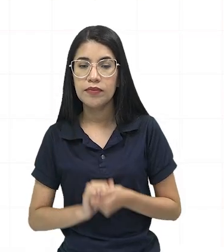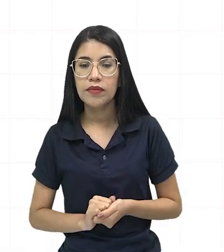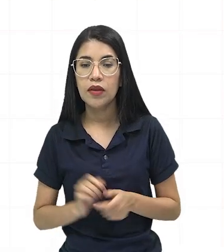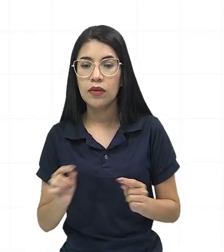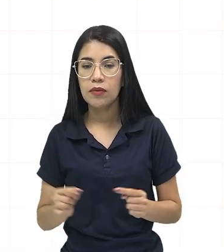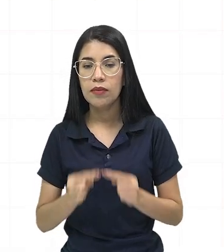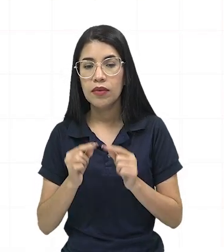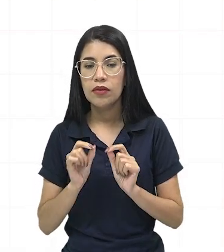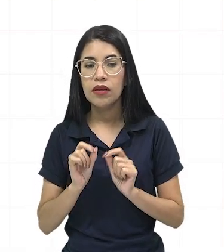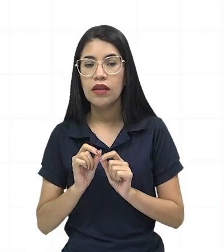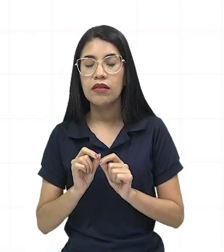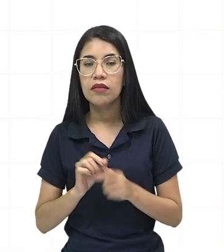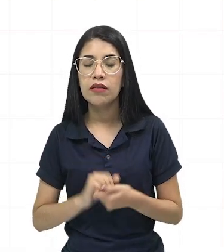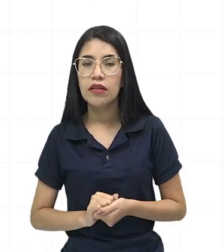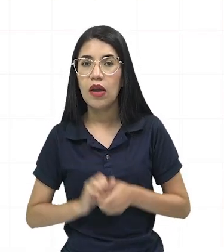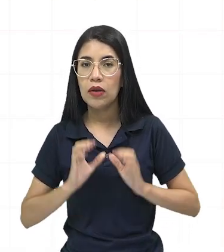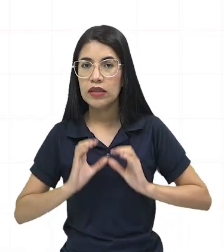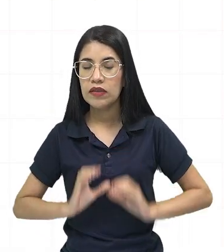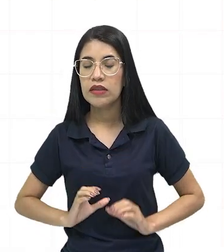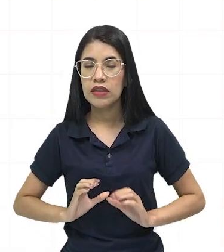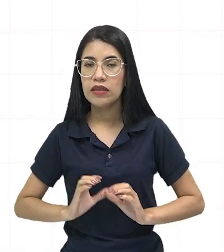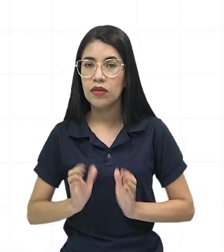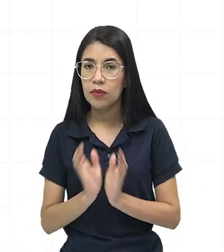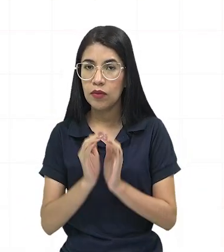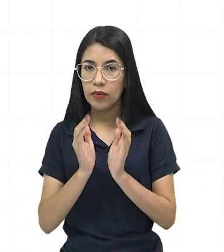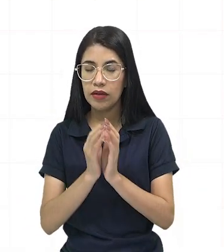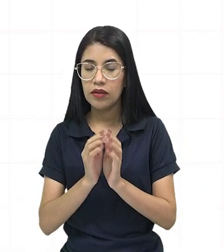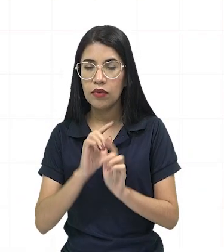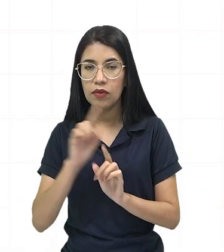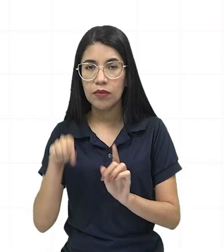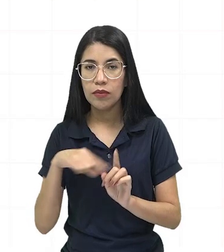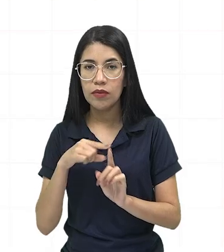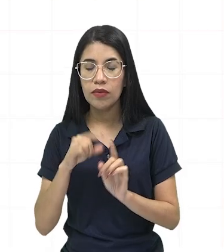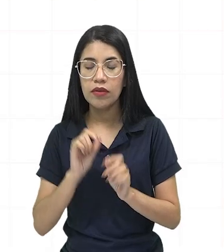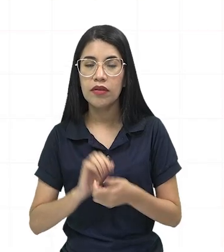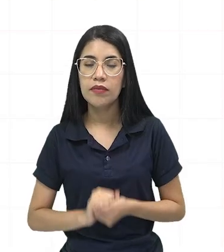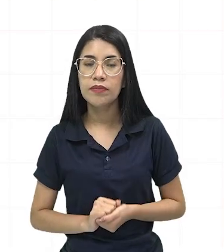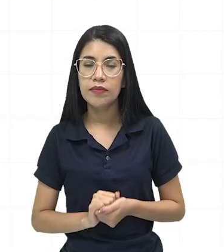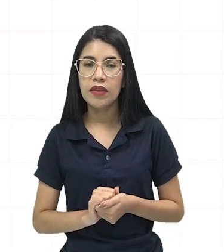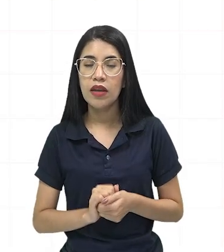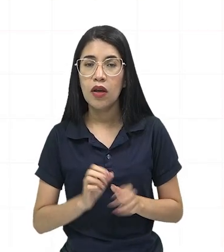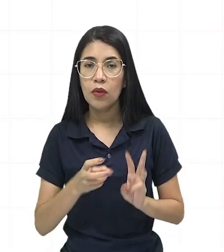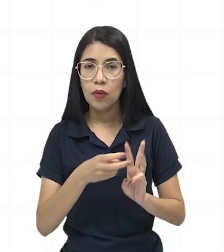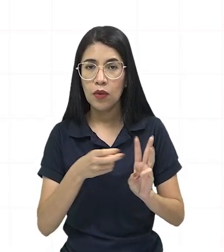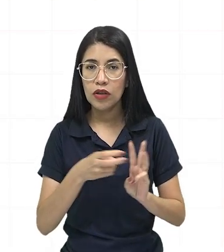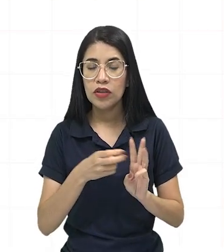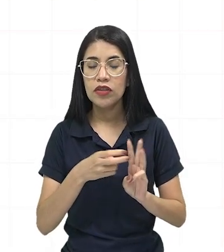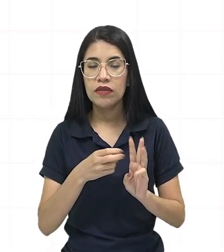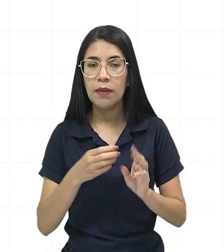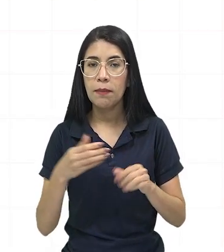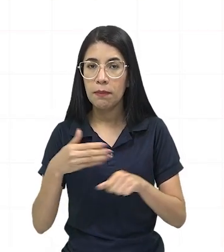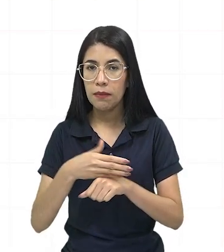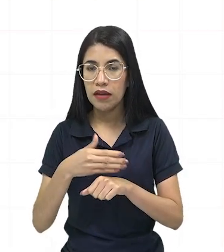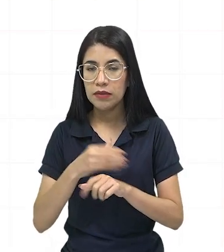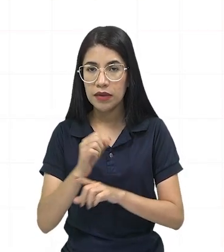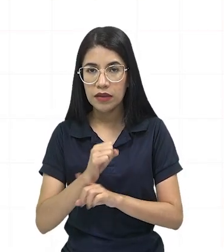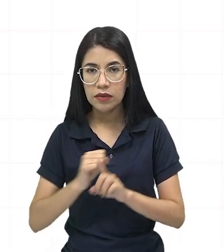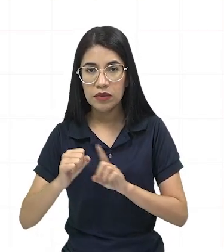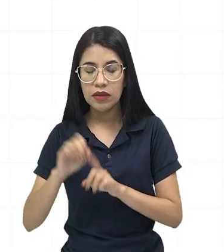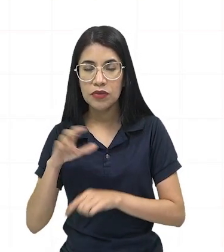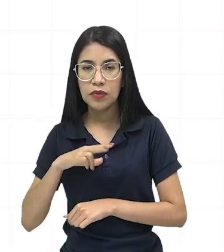projeto civilizatório pombalino, visava a integração dos indígenas à sociedade colonial